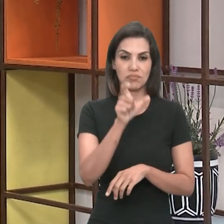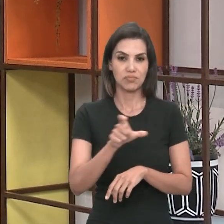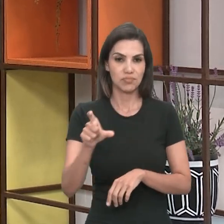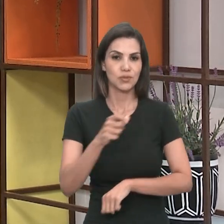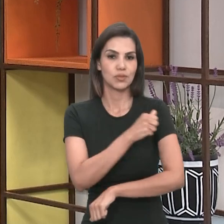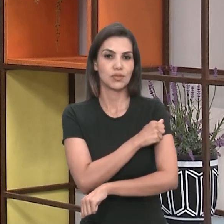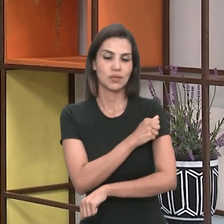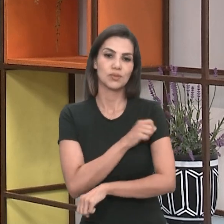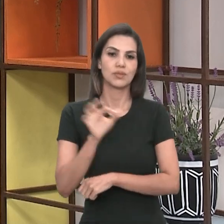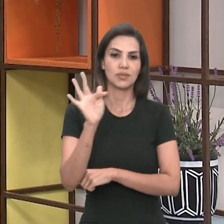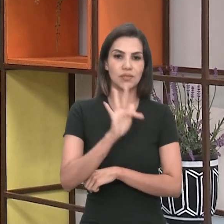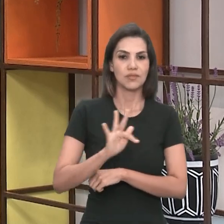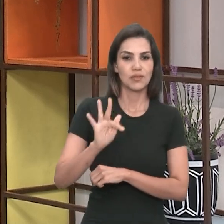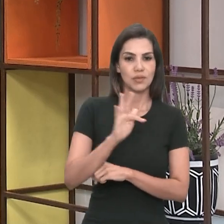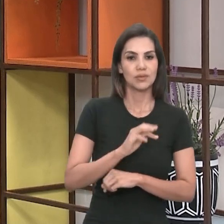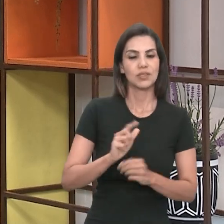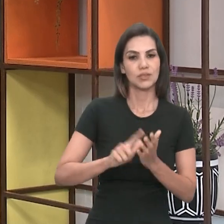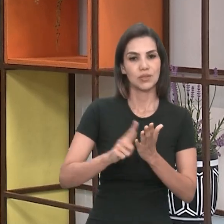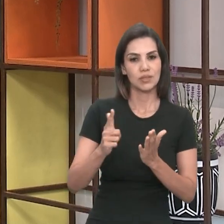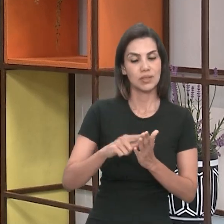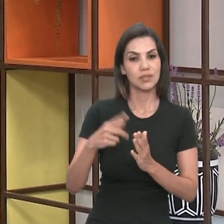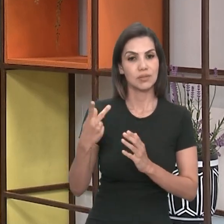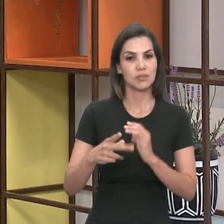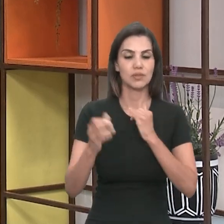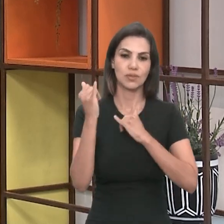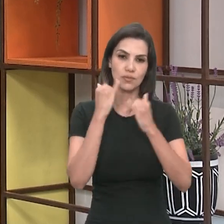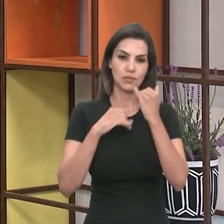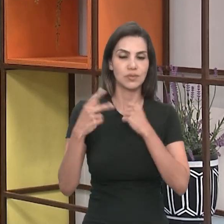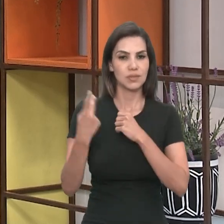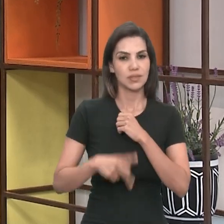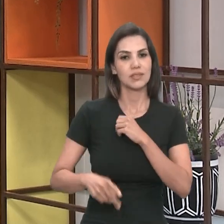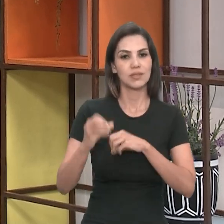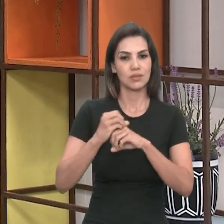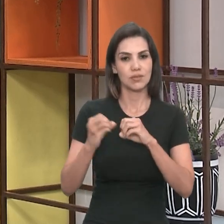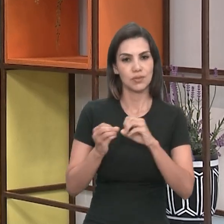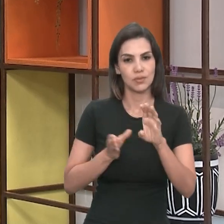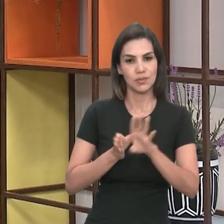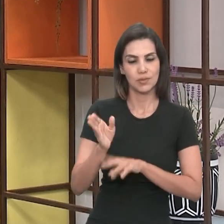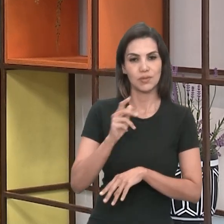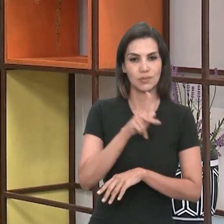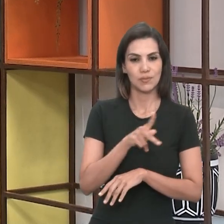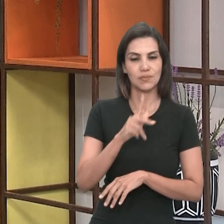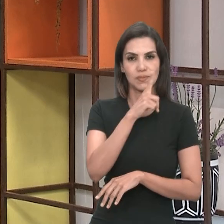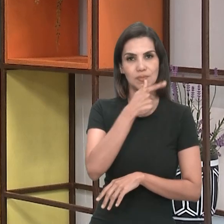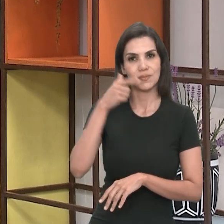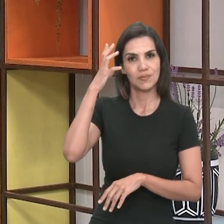Informação e Comunicação da UFG, com a supervisão da professora Gabriela Marques.